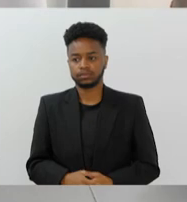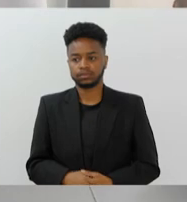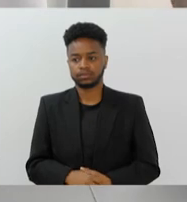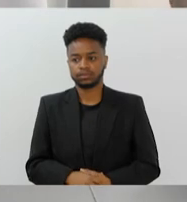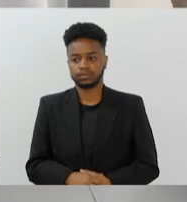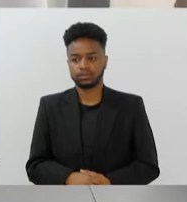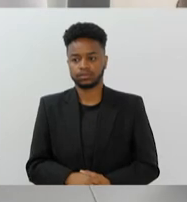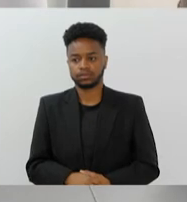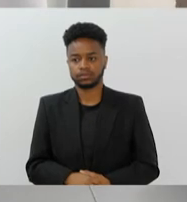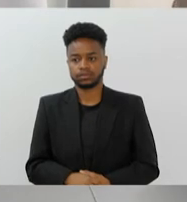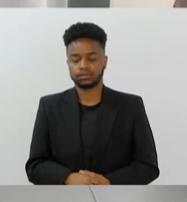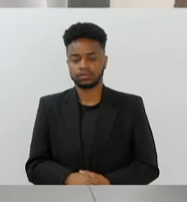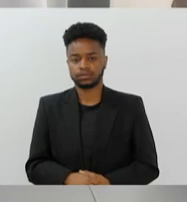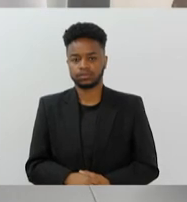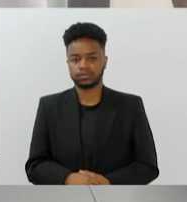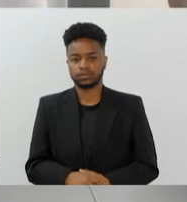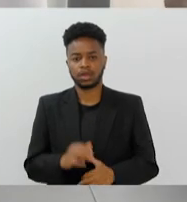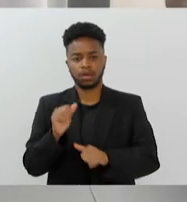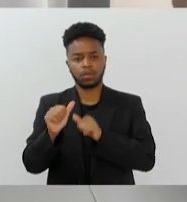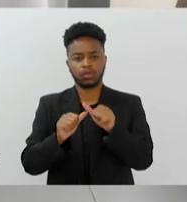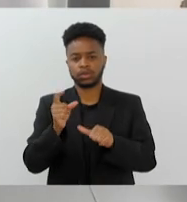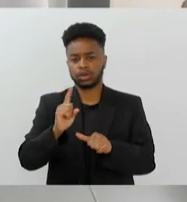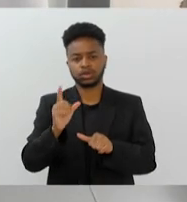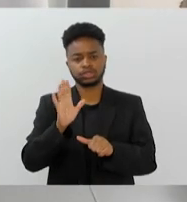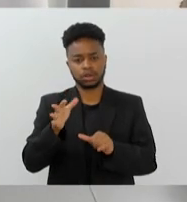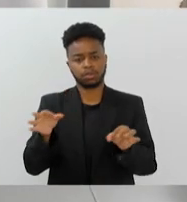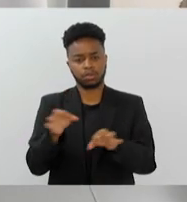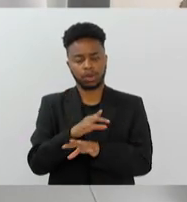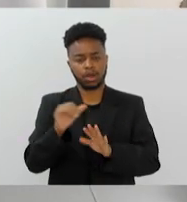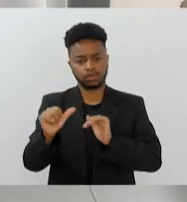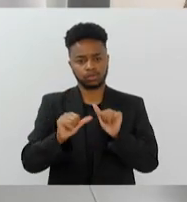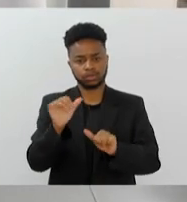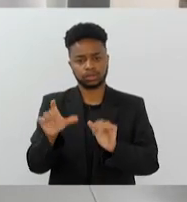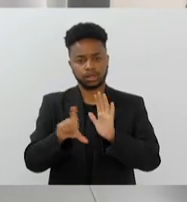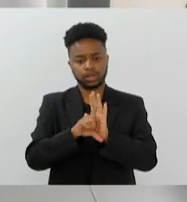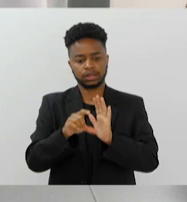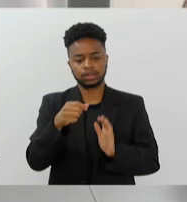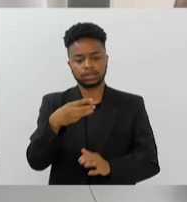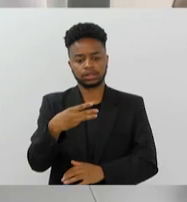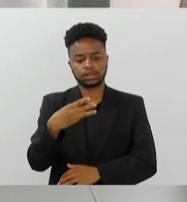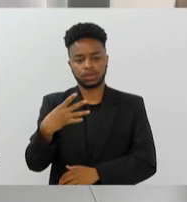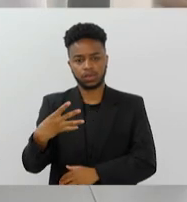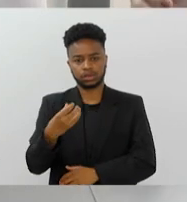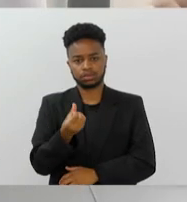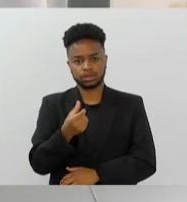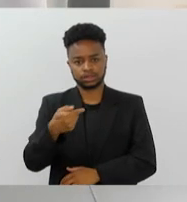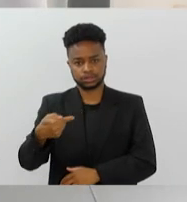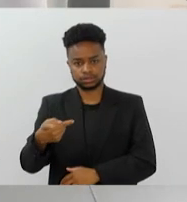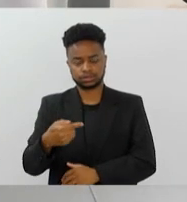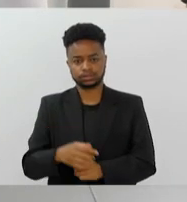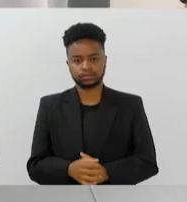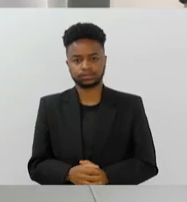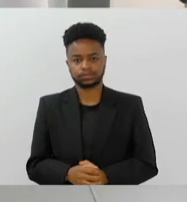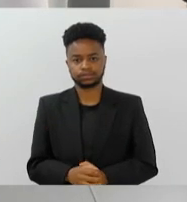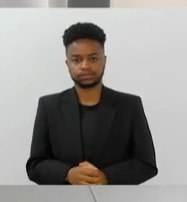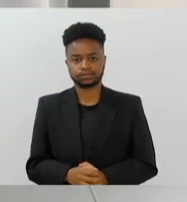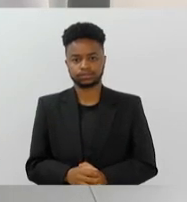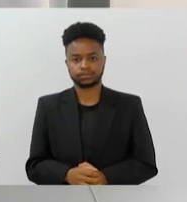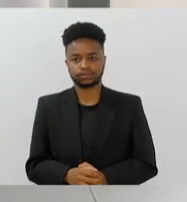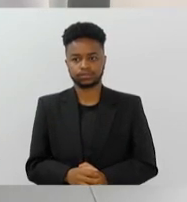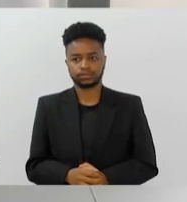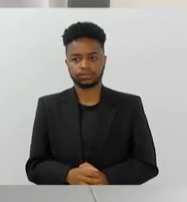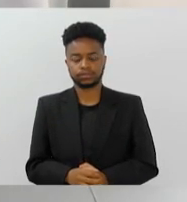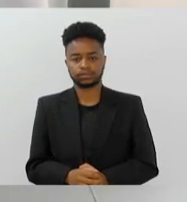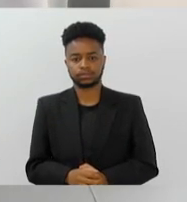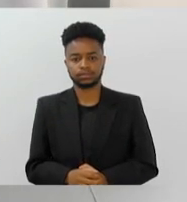que faz alteração, não, a lei já está alterada, altera a lei 34 de 4 de setembro de 2000, em